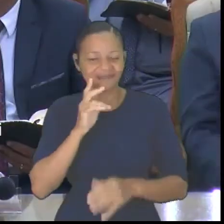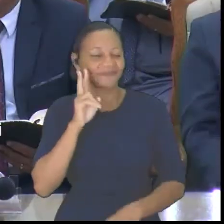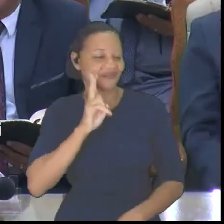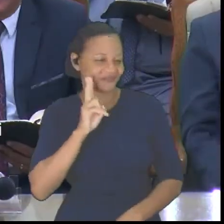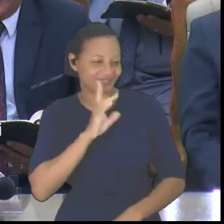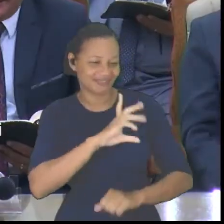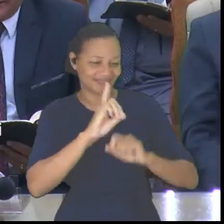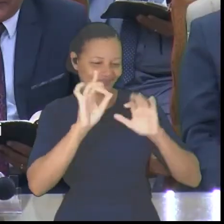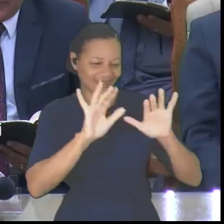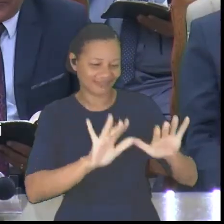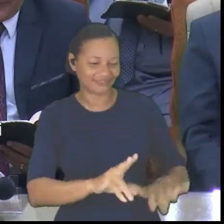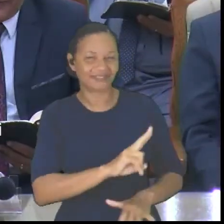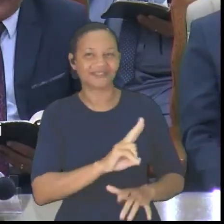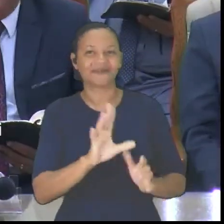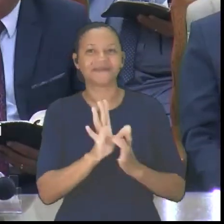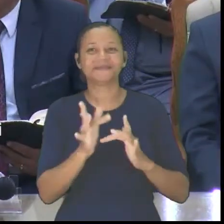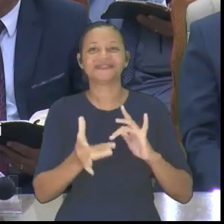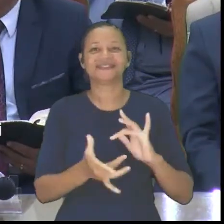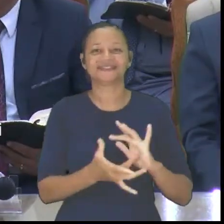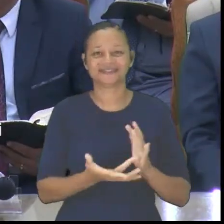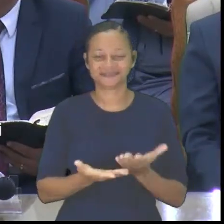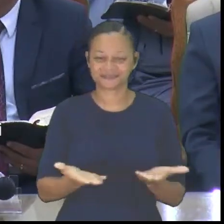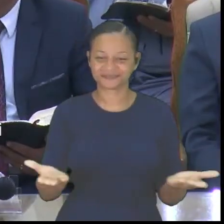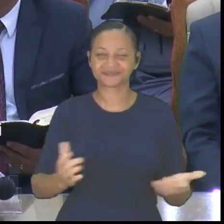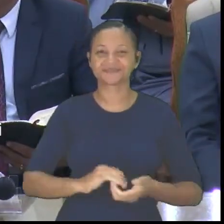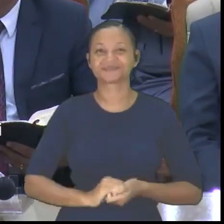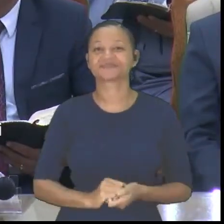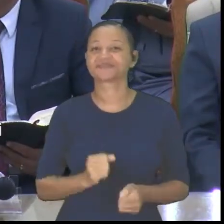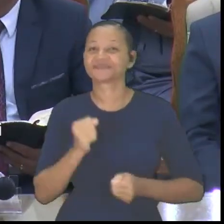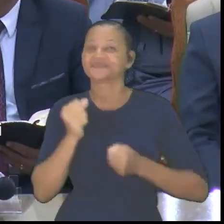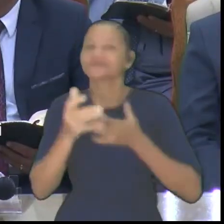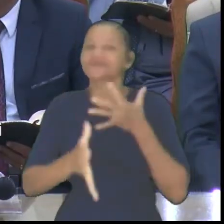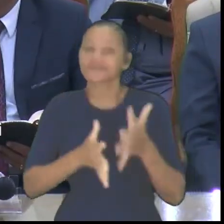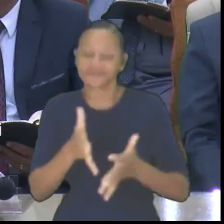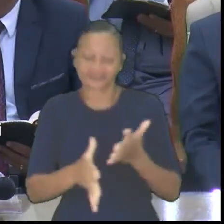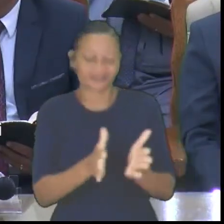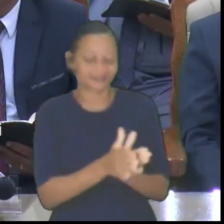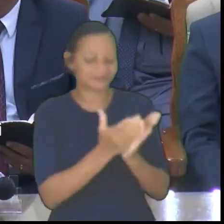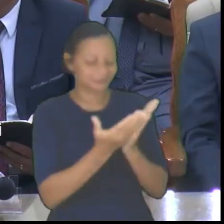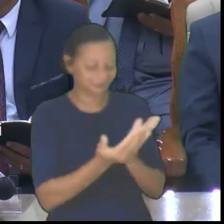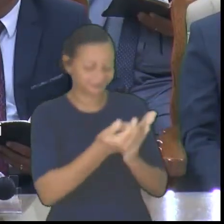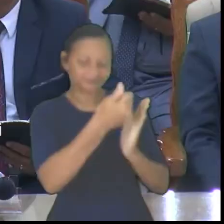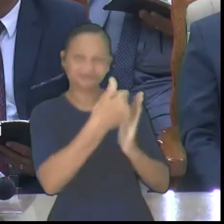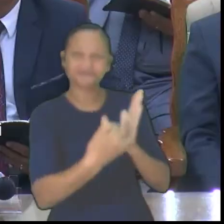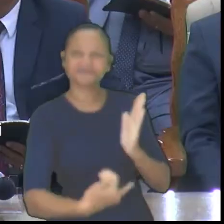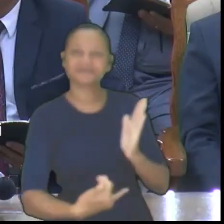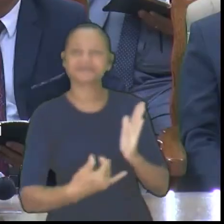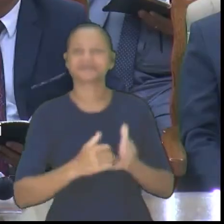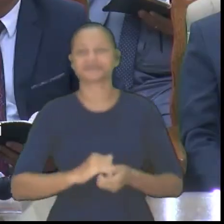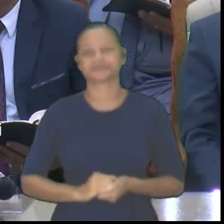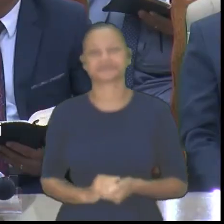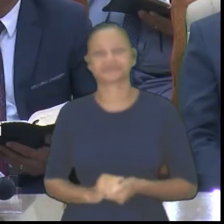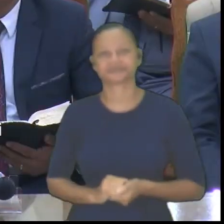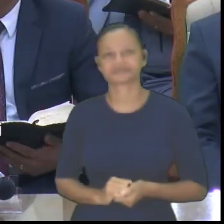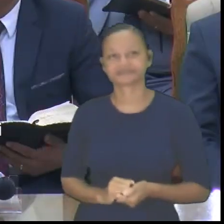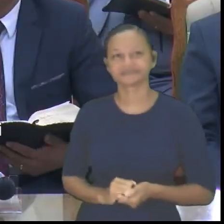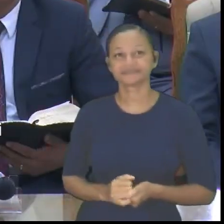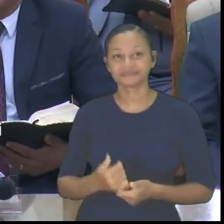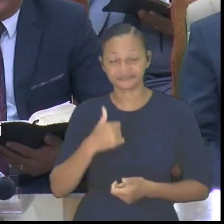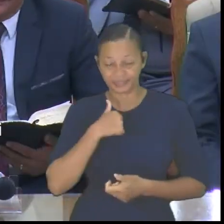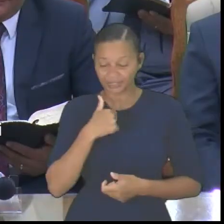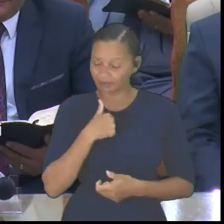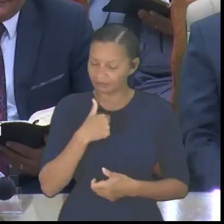abençoe também no nome de Jesus. Diz assim a palavra do Senhor: eu de muita boa